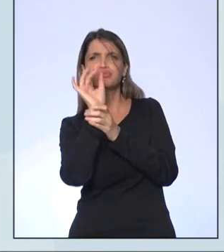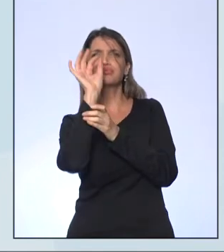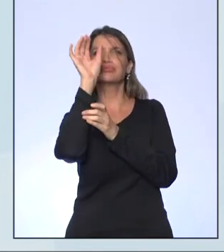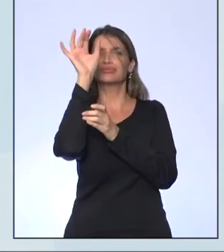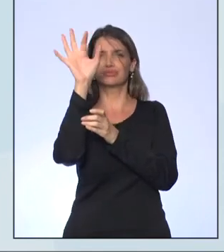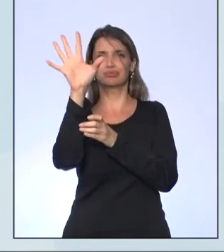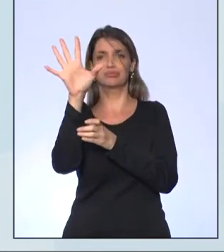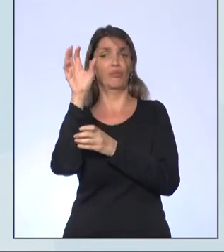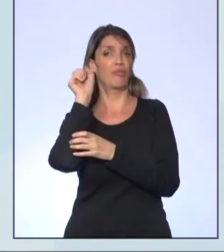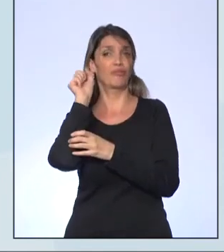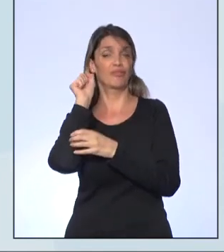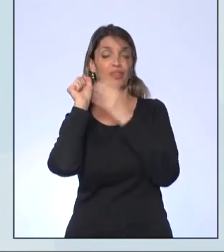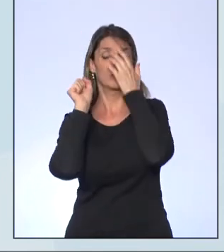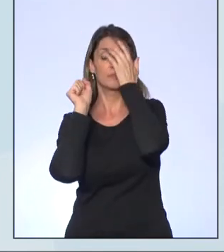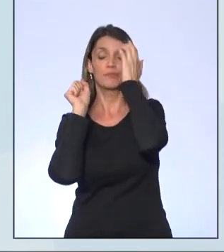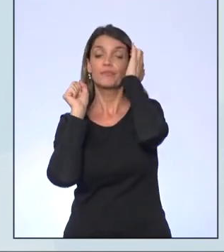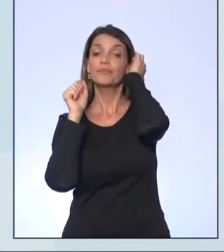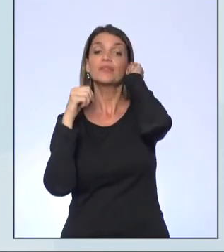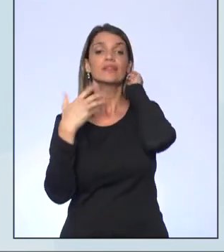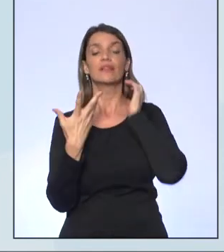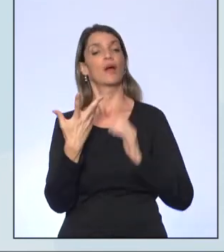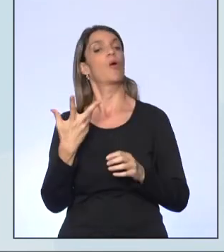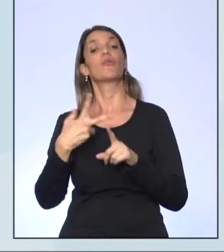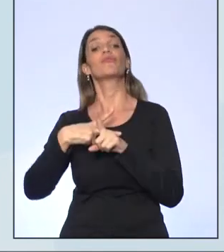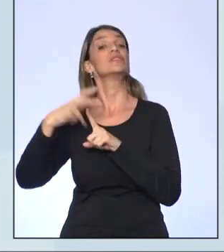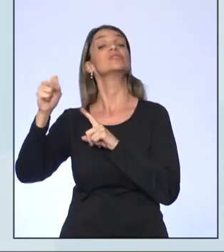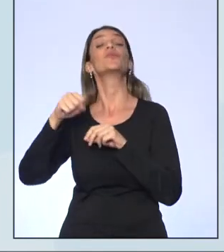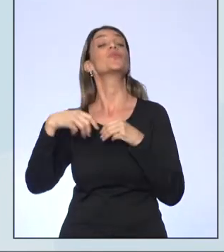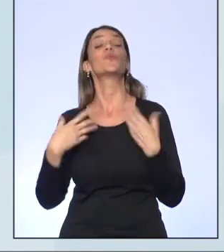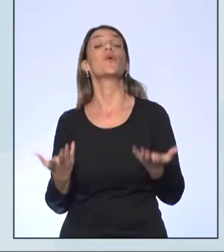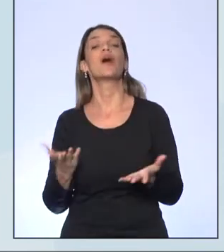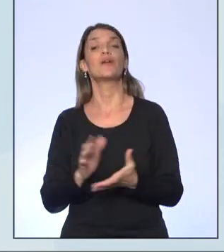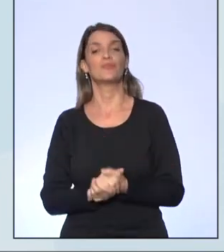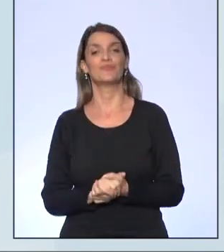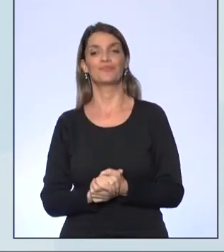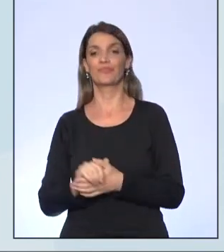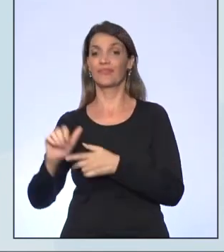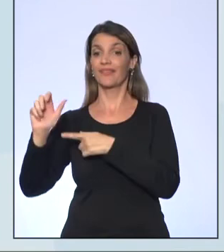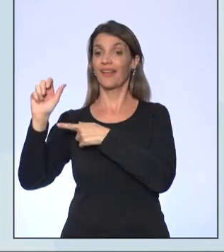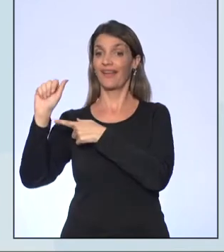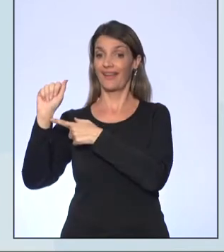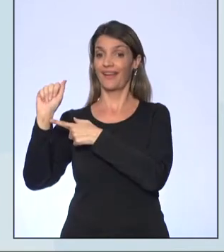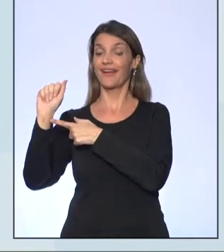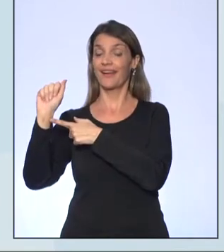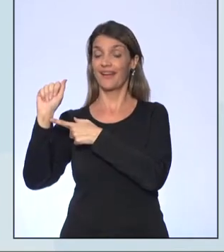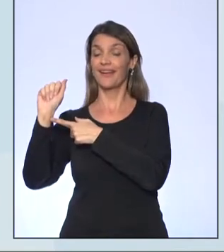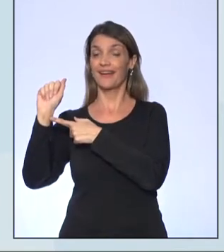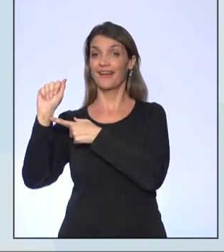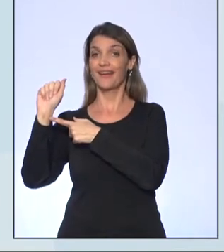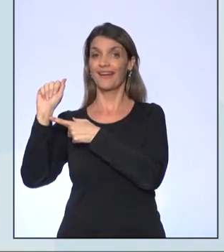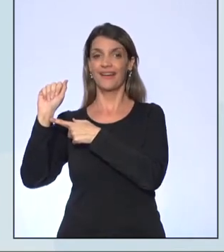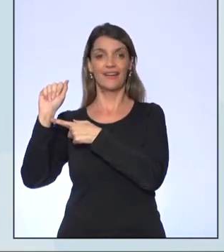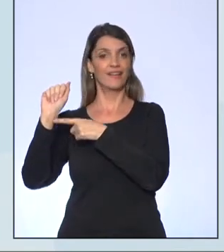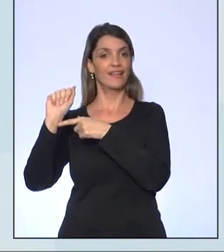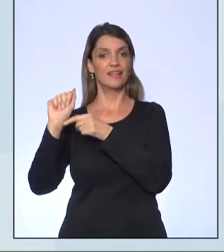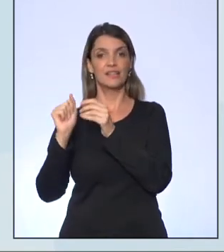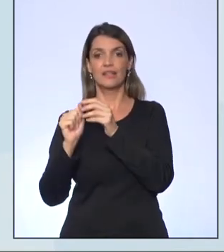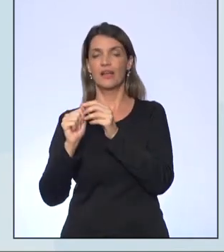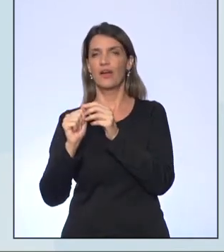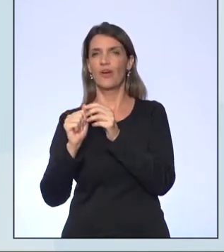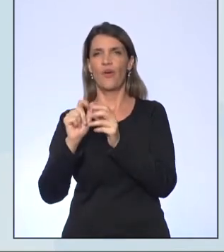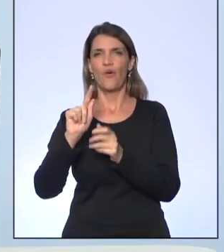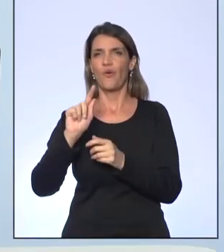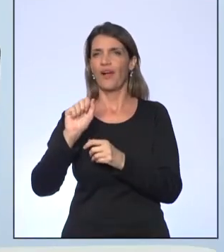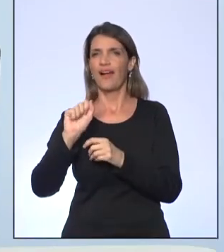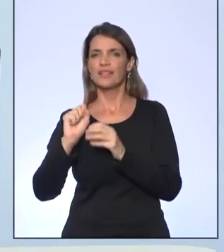ali, né? E qual foi a nossa campeã? A campeã foi a letra A. A letra A, liberação de gás carbônico para o